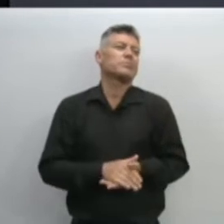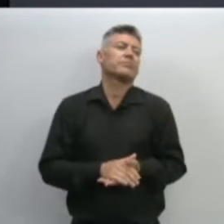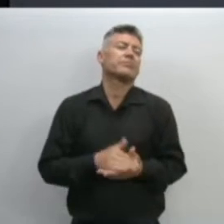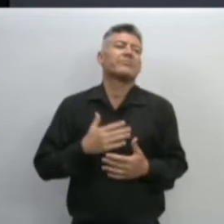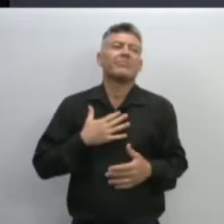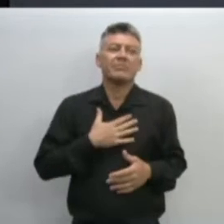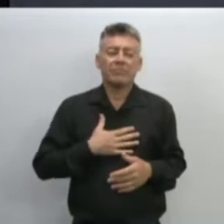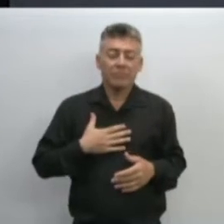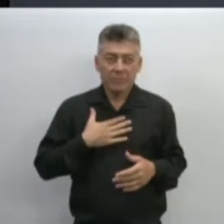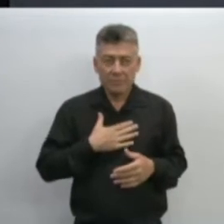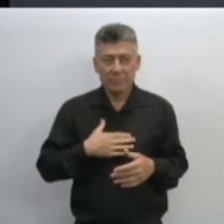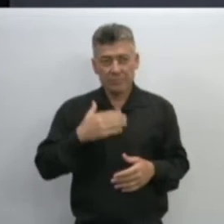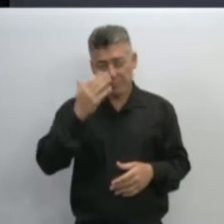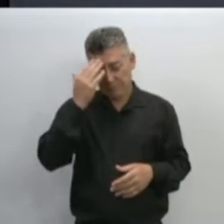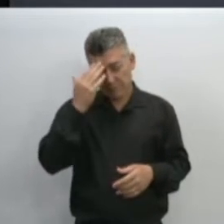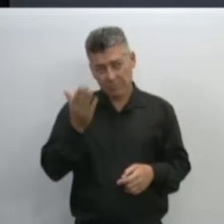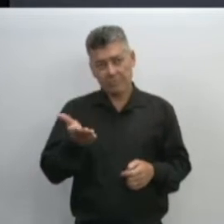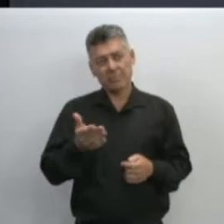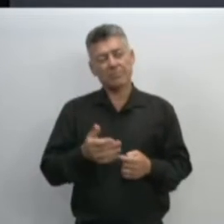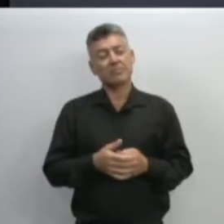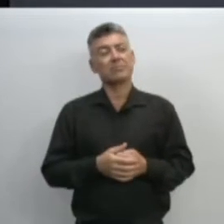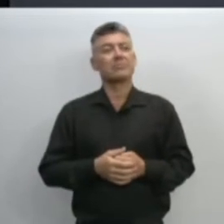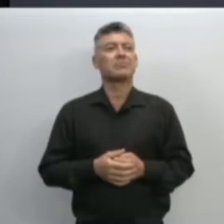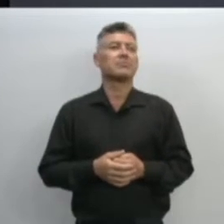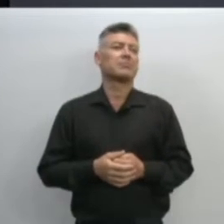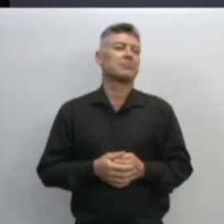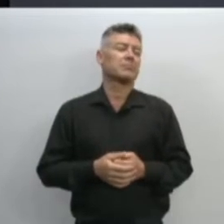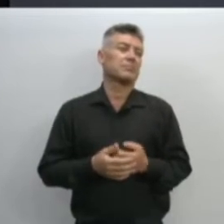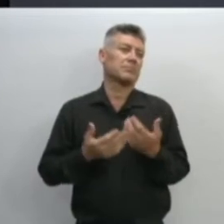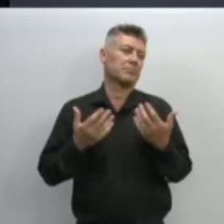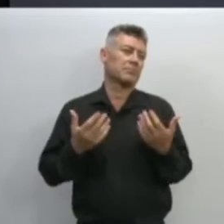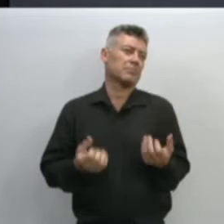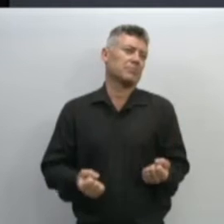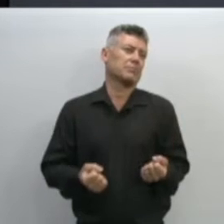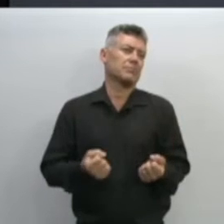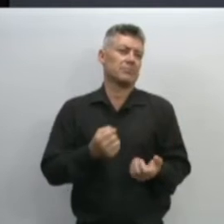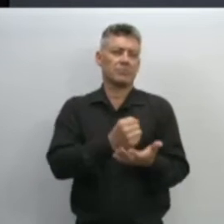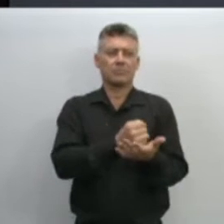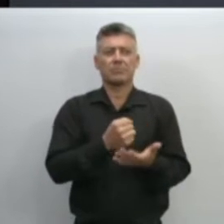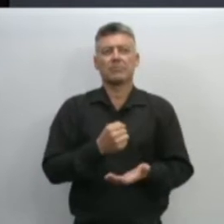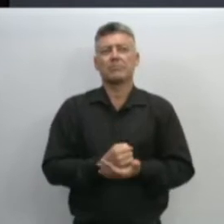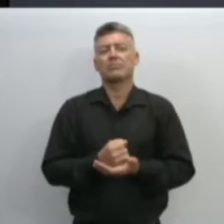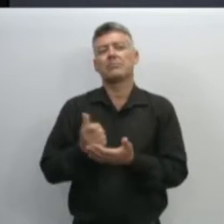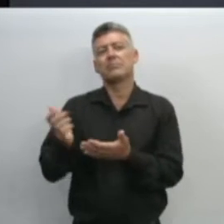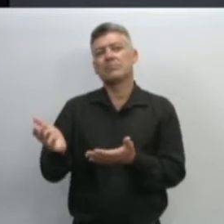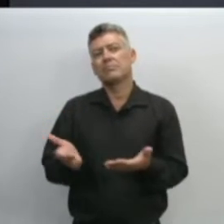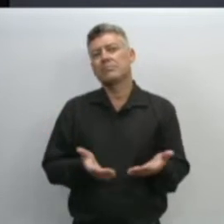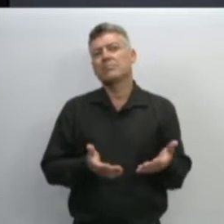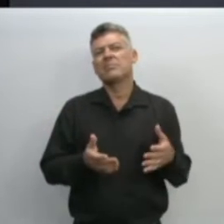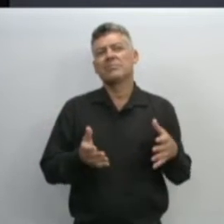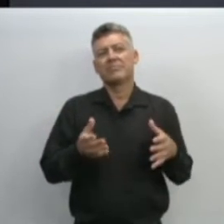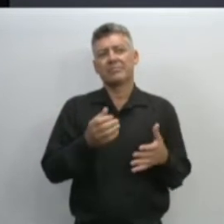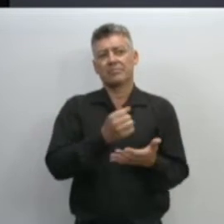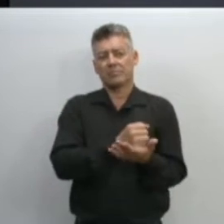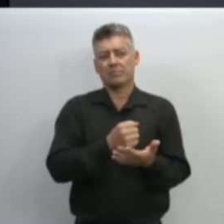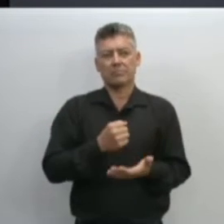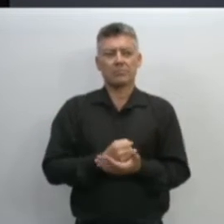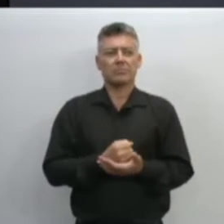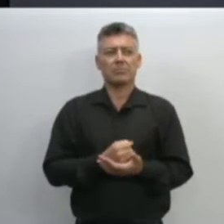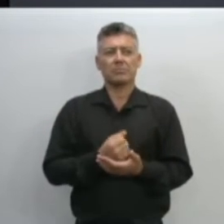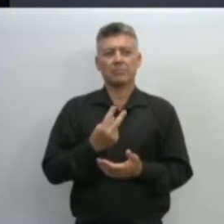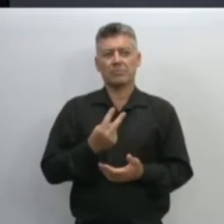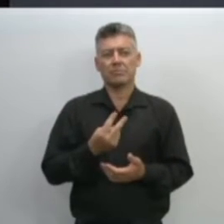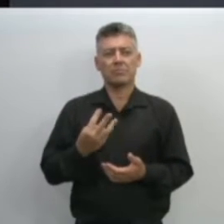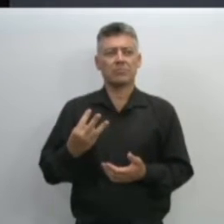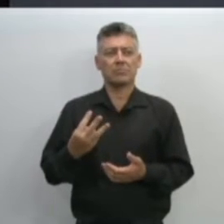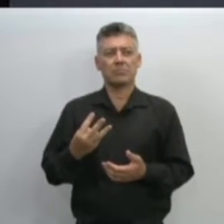agradecer a essa Casa Legislativa Municipal pela aprovação do título e convidar para entregarmos juntos no próximo do dia